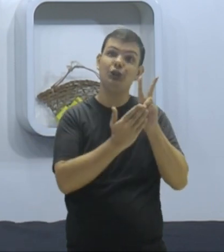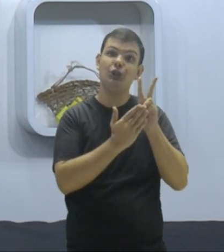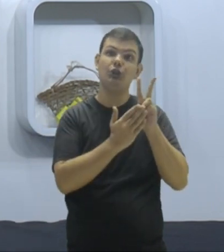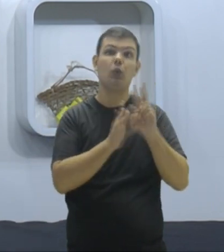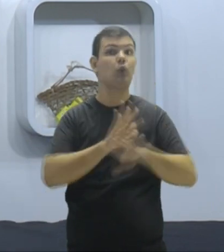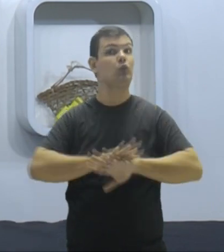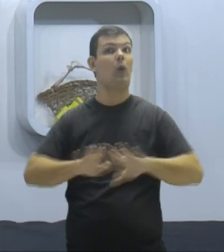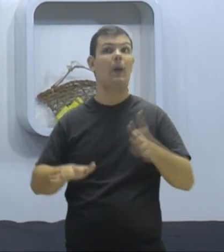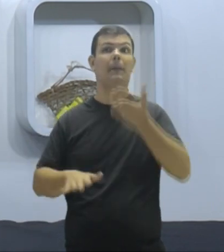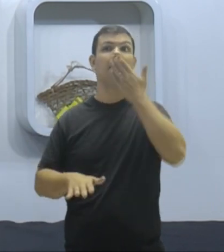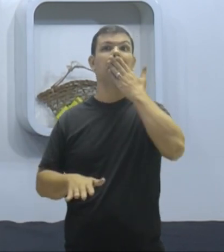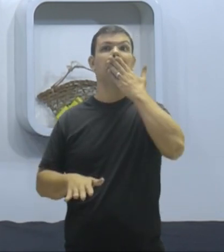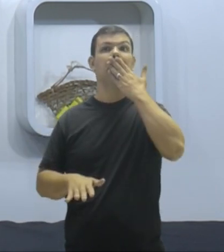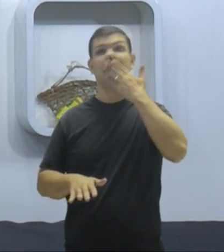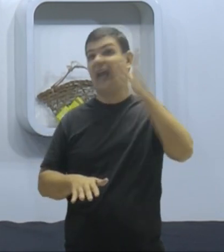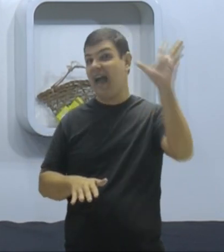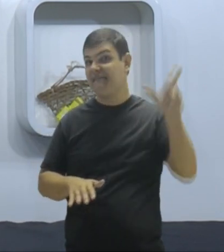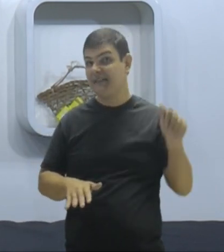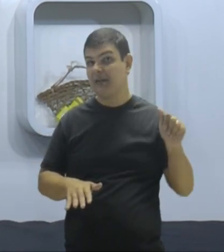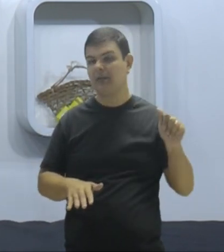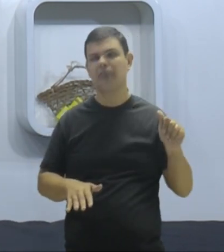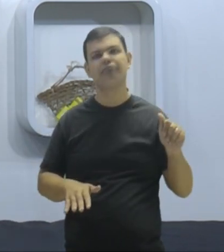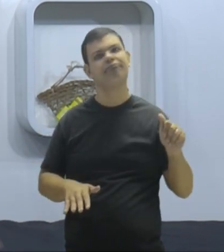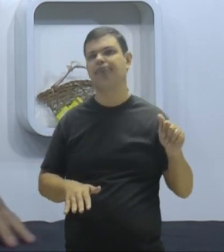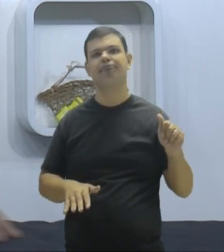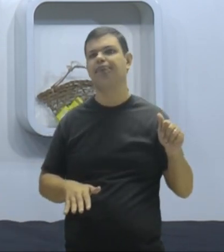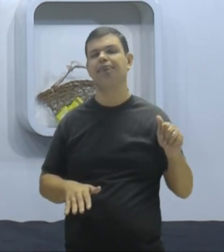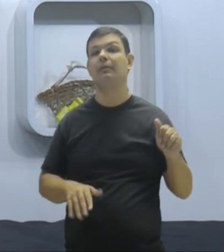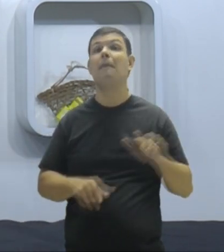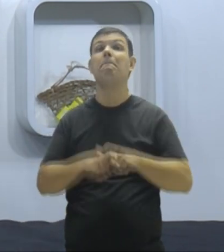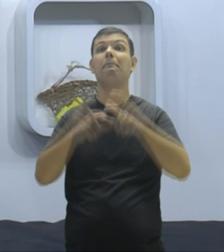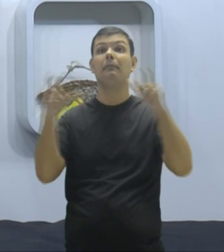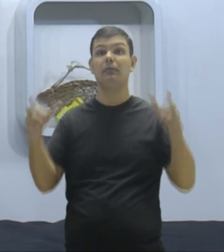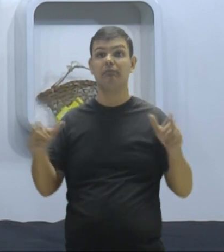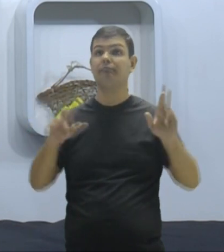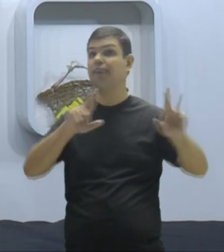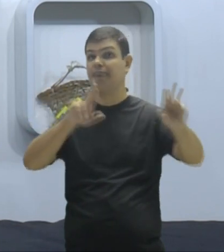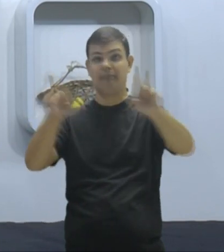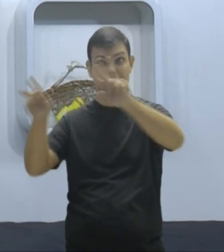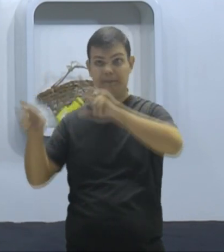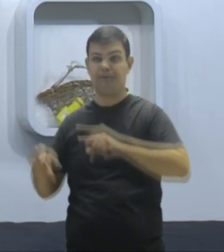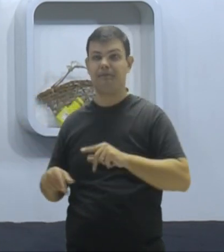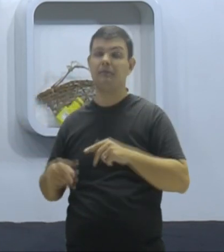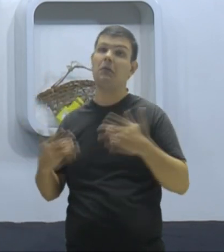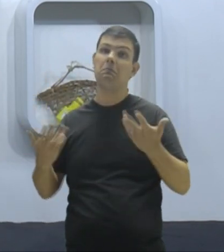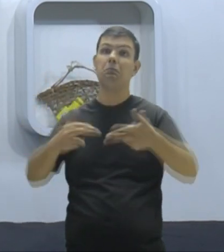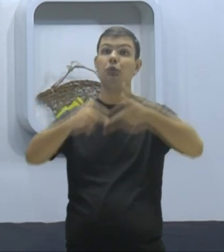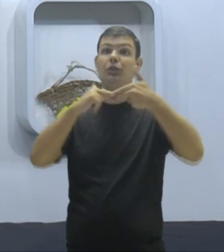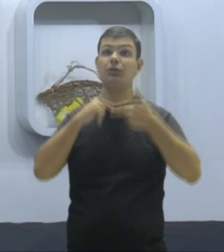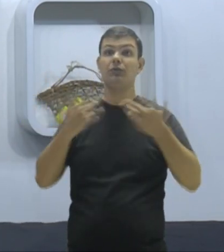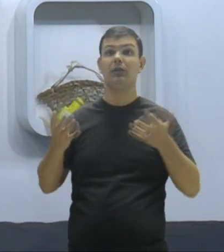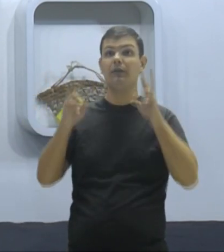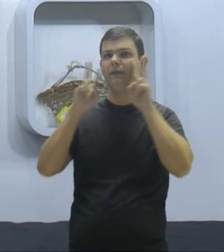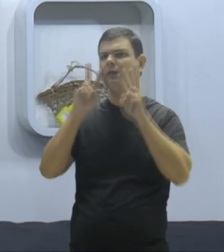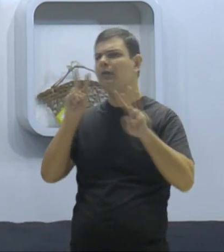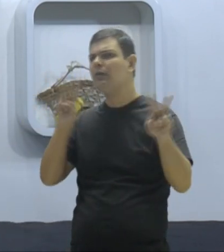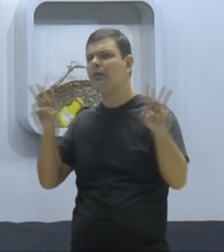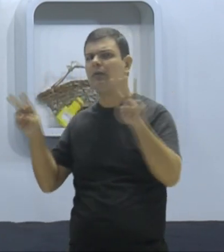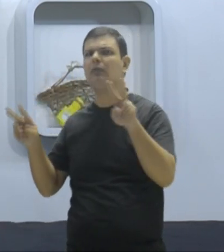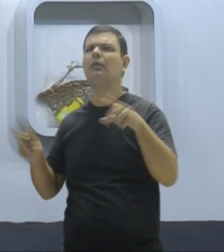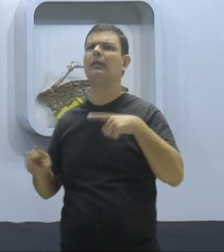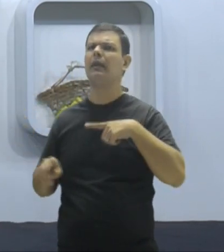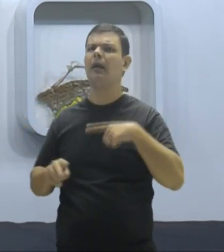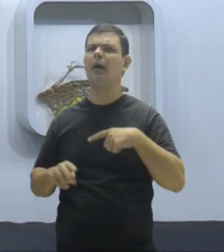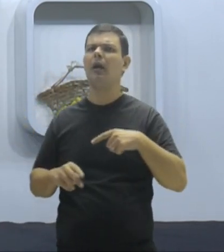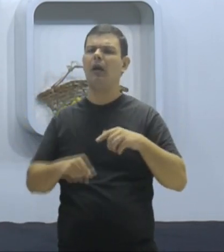Dificilmente. Por isso que quando você observa os seus colegas, as pessoas da rua, quem está próximo de você, você vê que tem gente